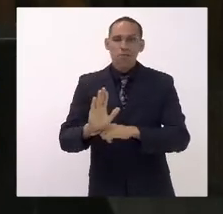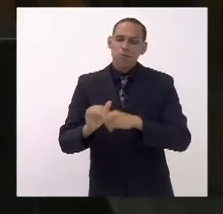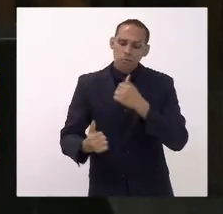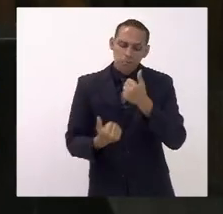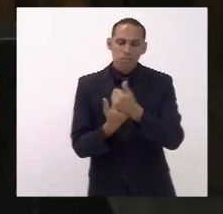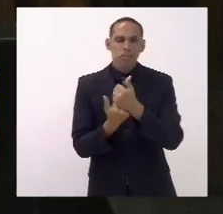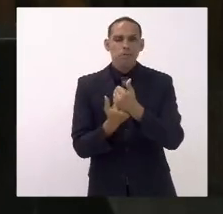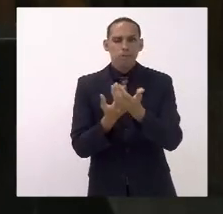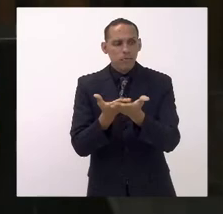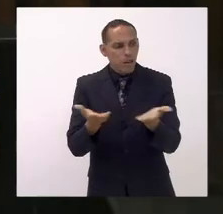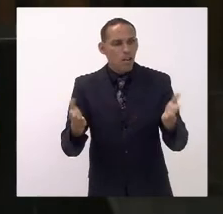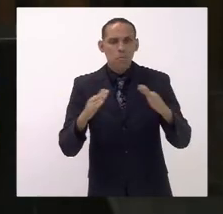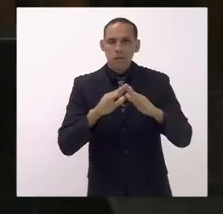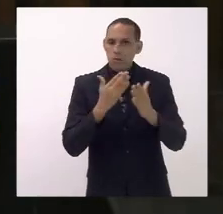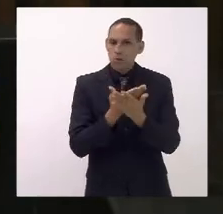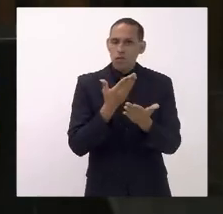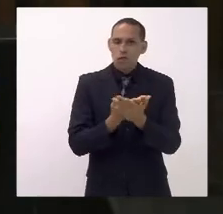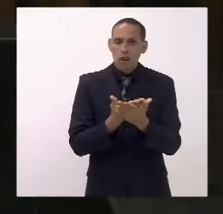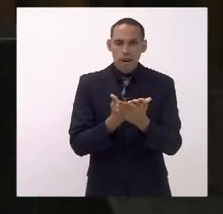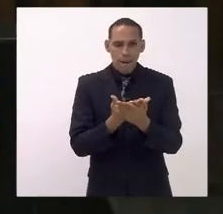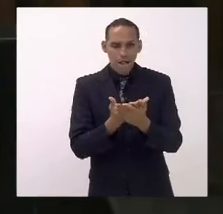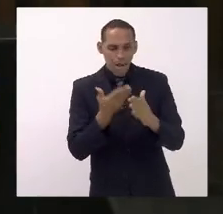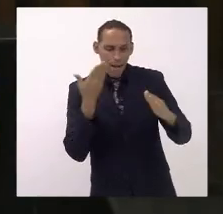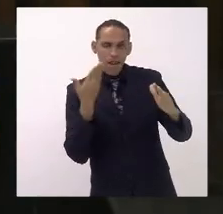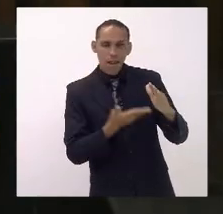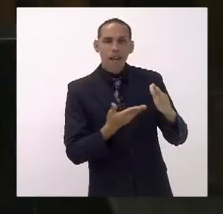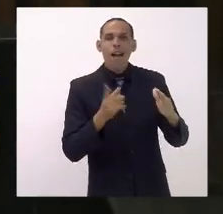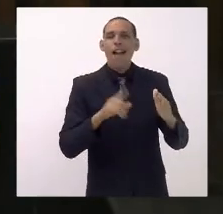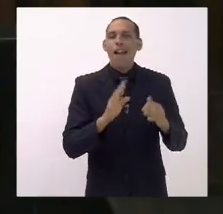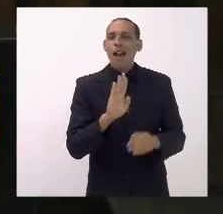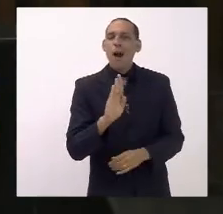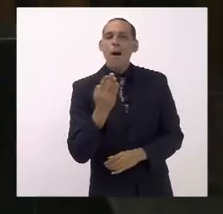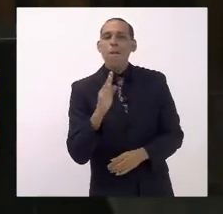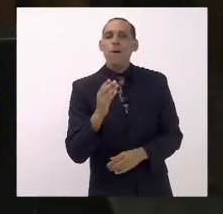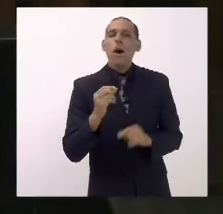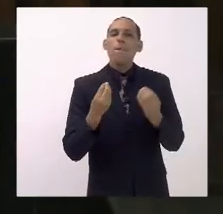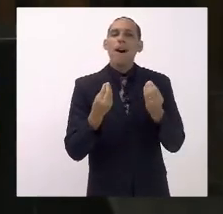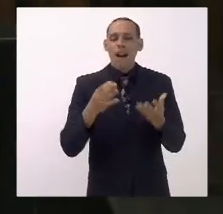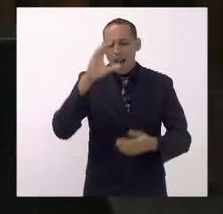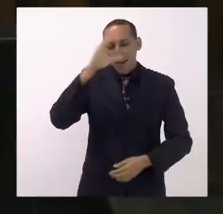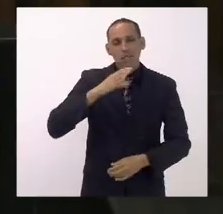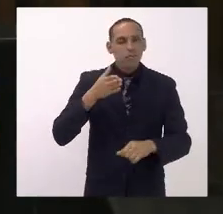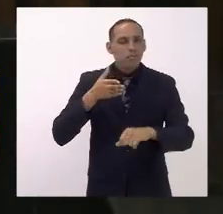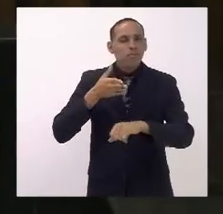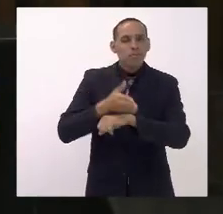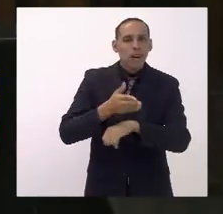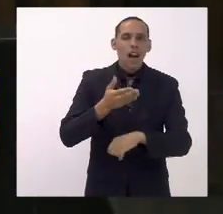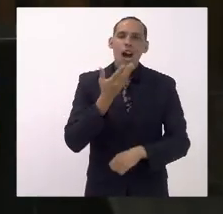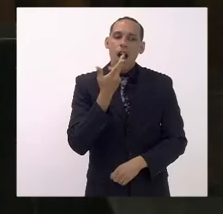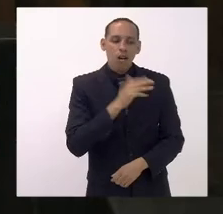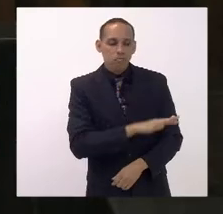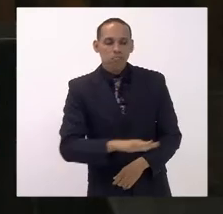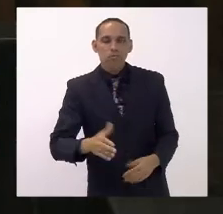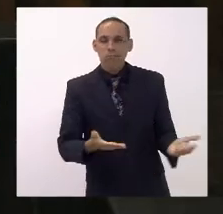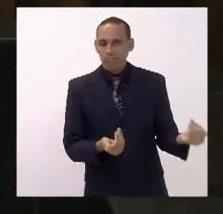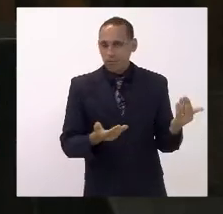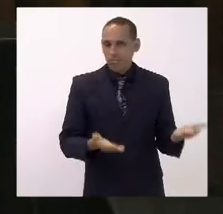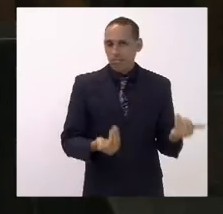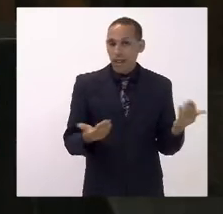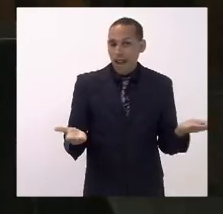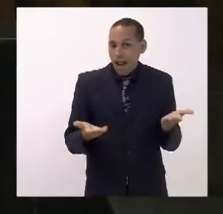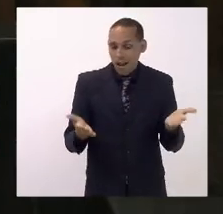A escola é a principal porta de cidadania para as nossas crianças e para os nossos adolescentes. Num momento como